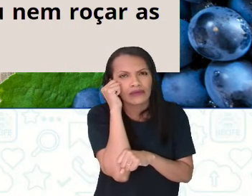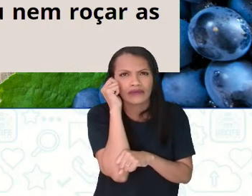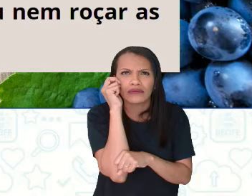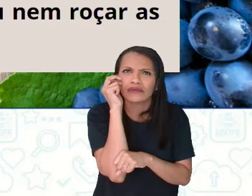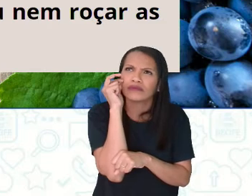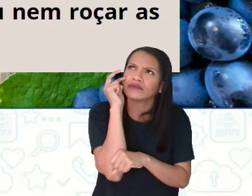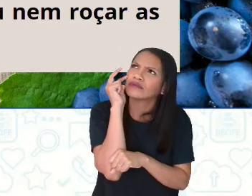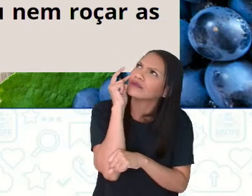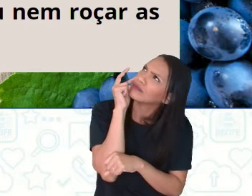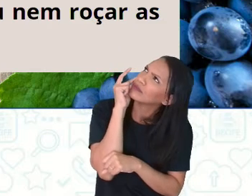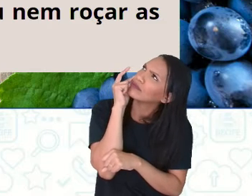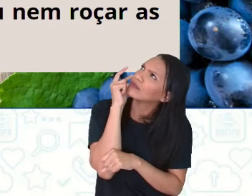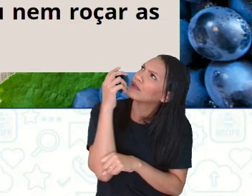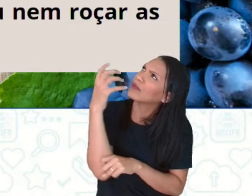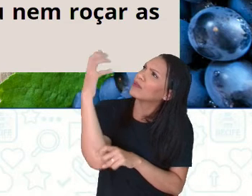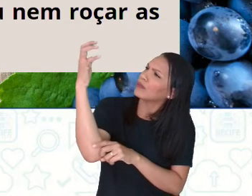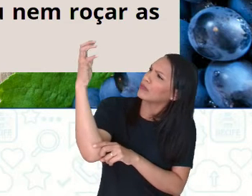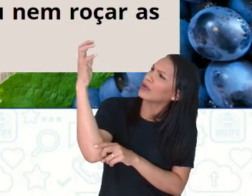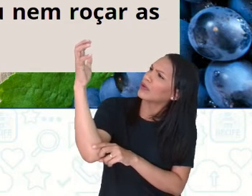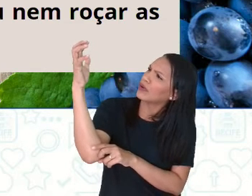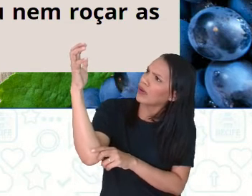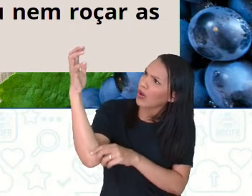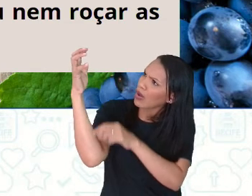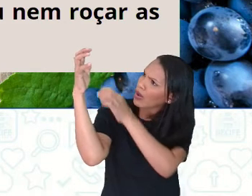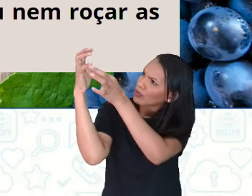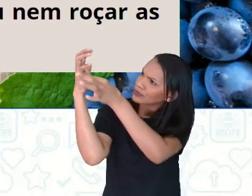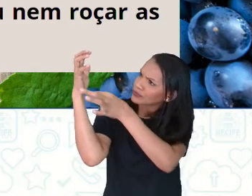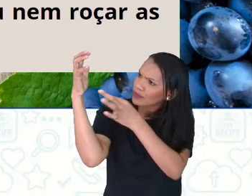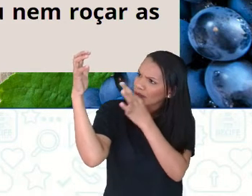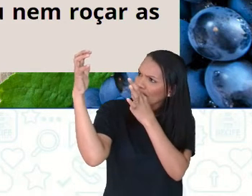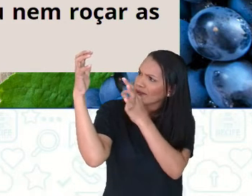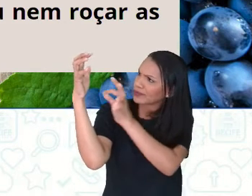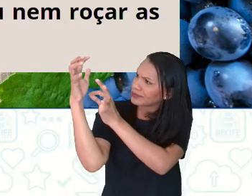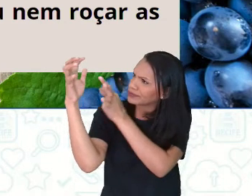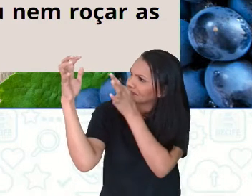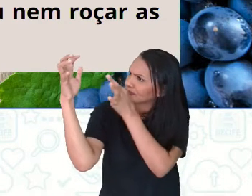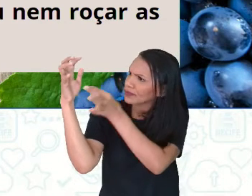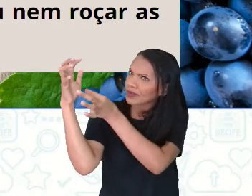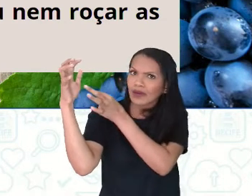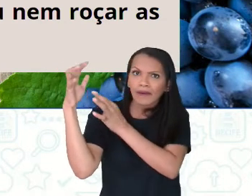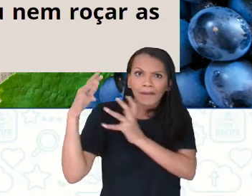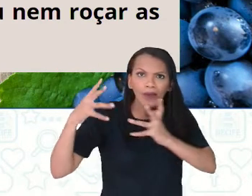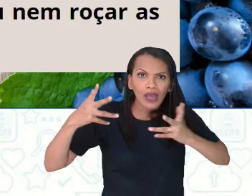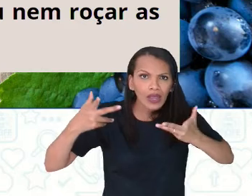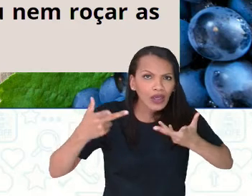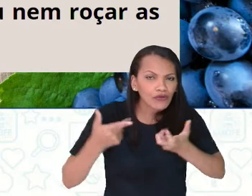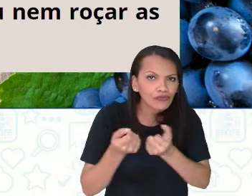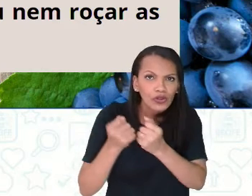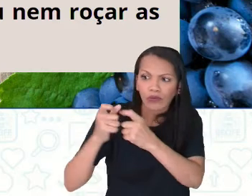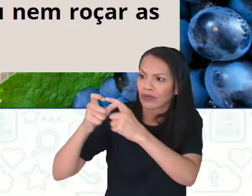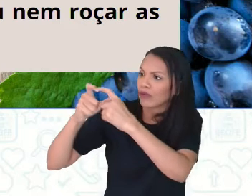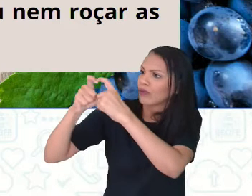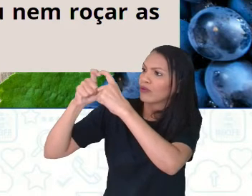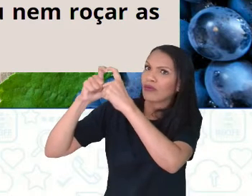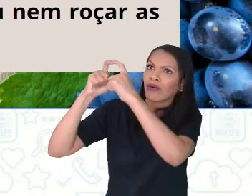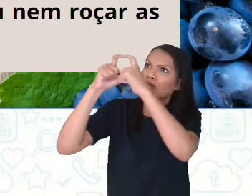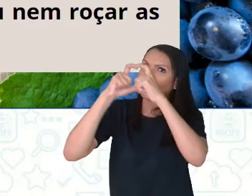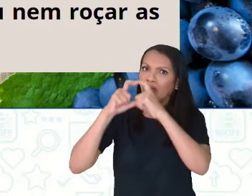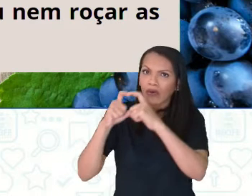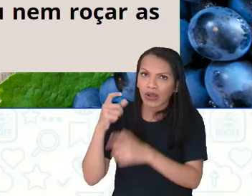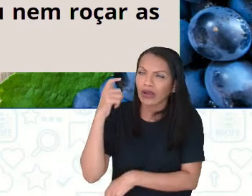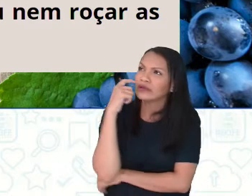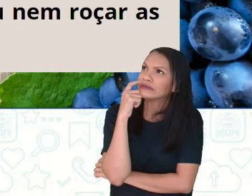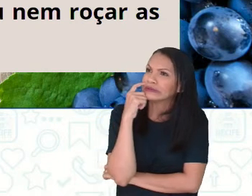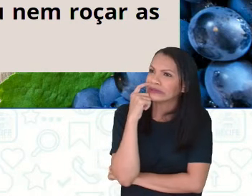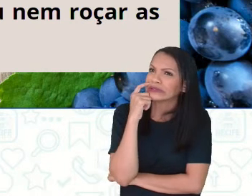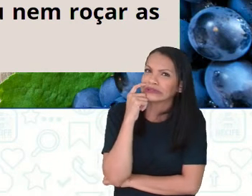tudo, à altura de um salto, cachos de uvas maravilhosos, uvas grandes, tentadoras. Armou o salto, retesou o